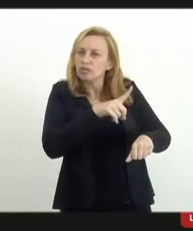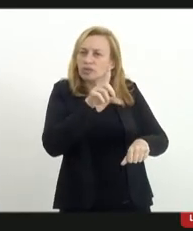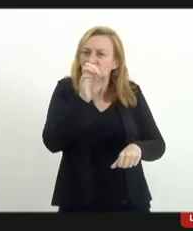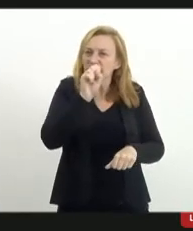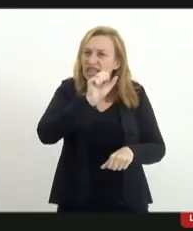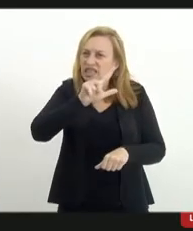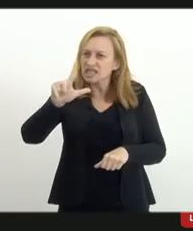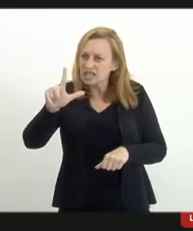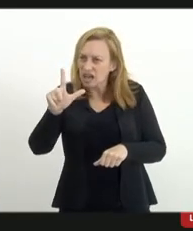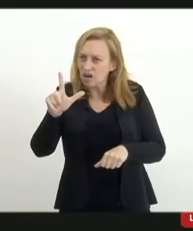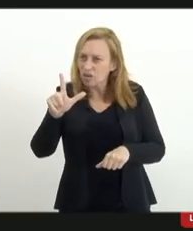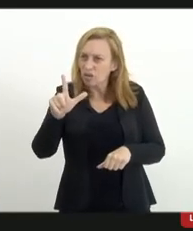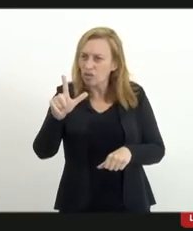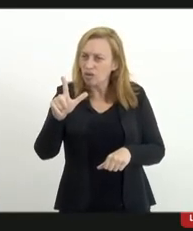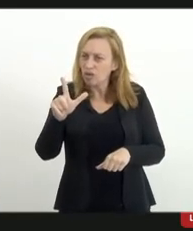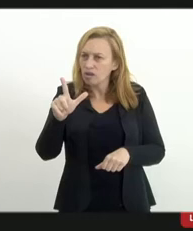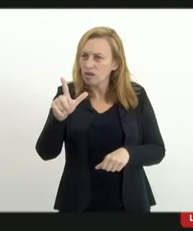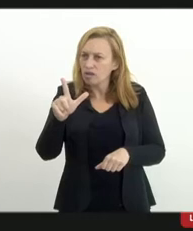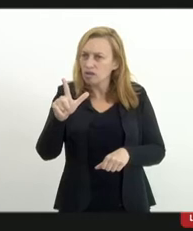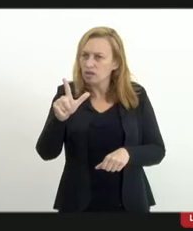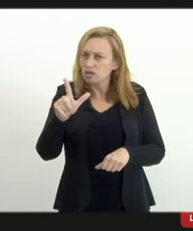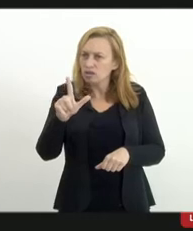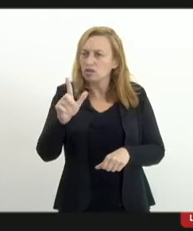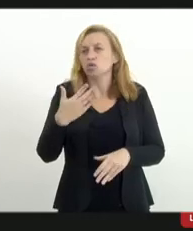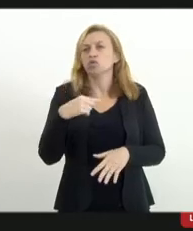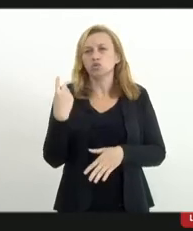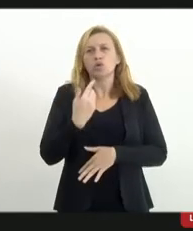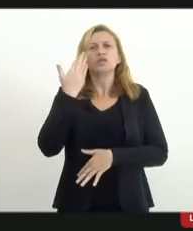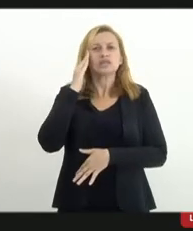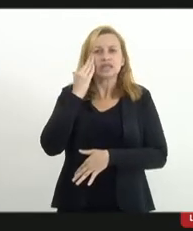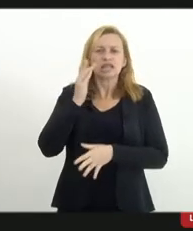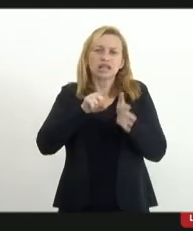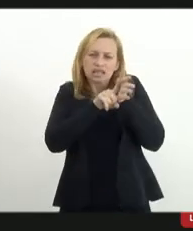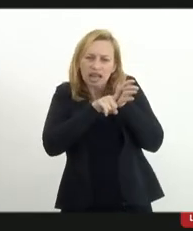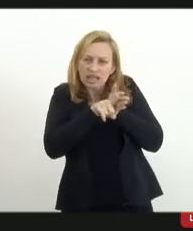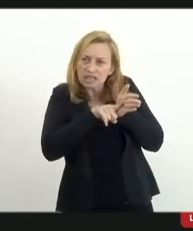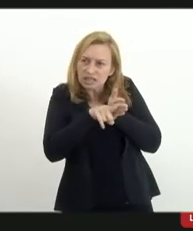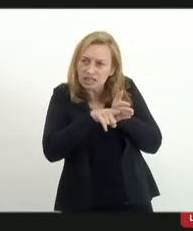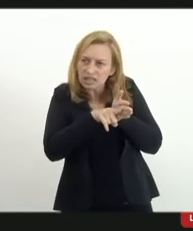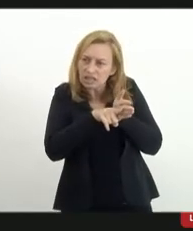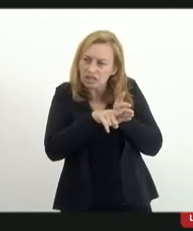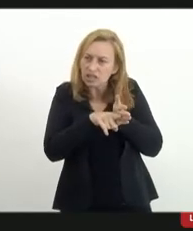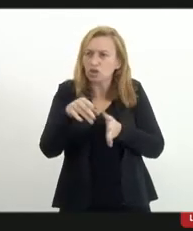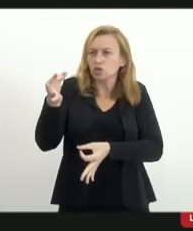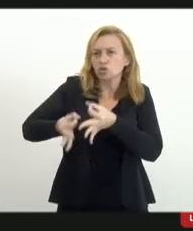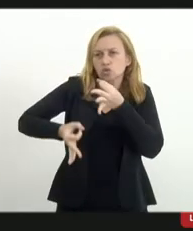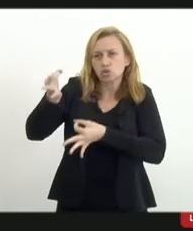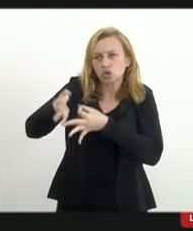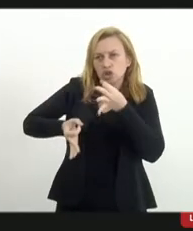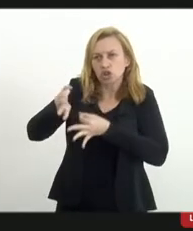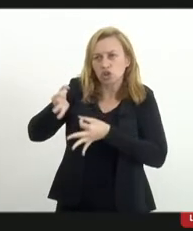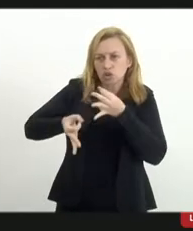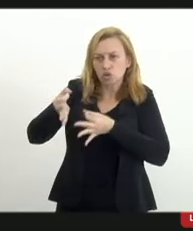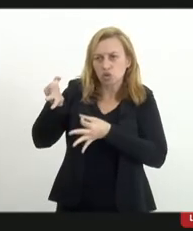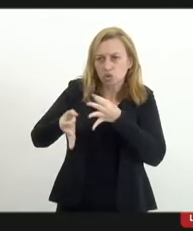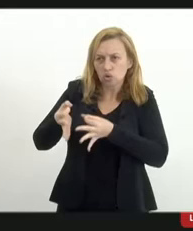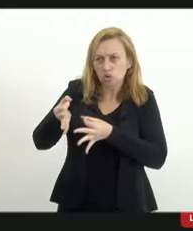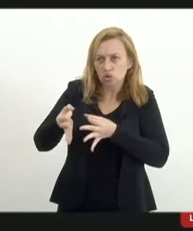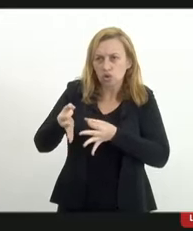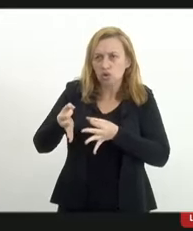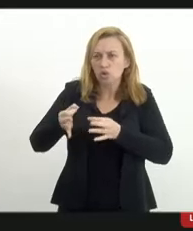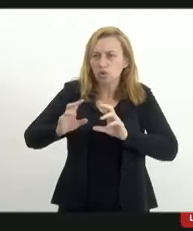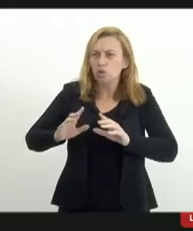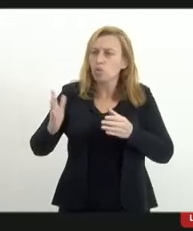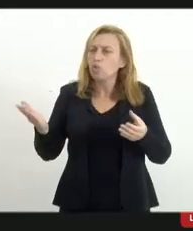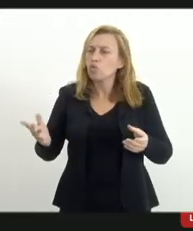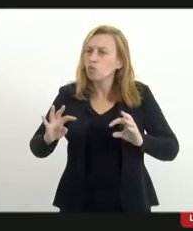decadencial, no nosso entender, analisando as decisões judiciais, analisando as ações judiciais em